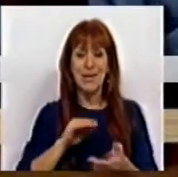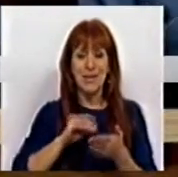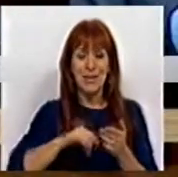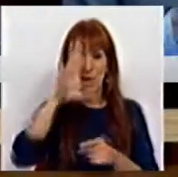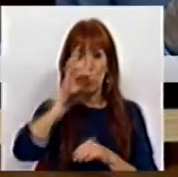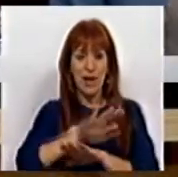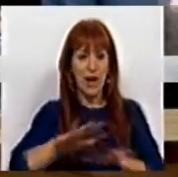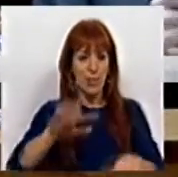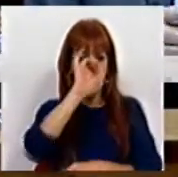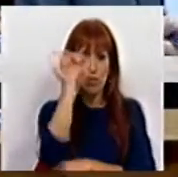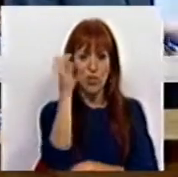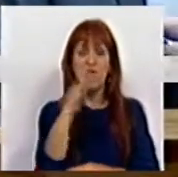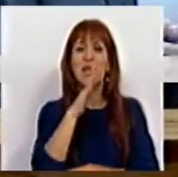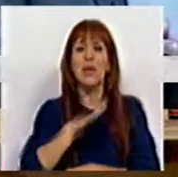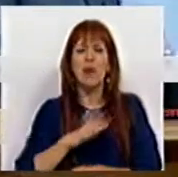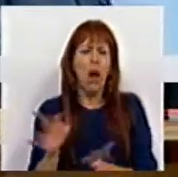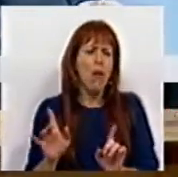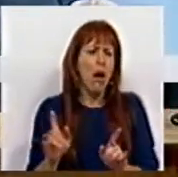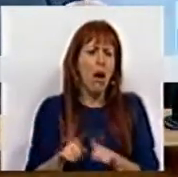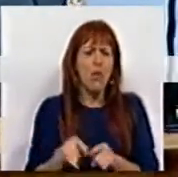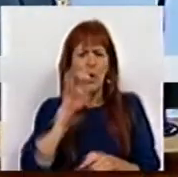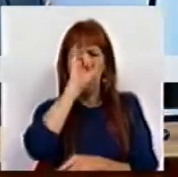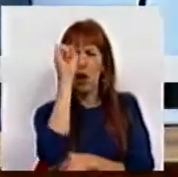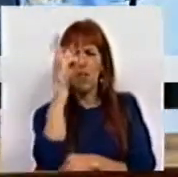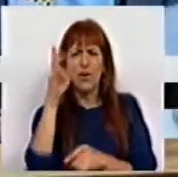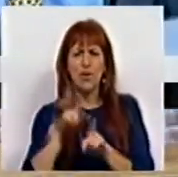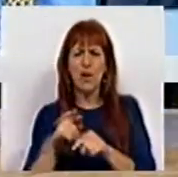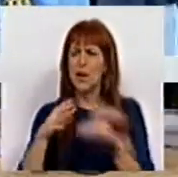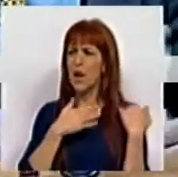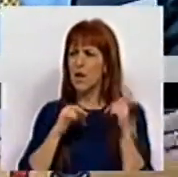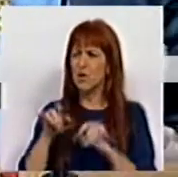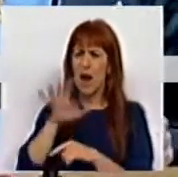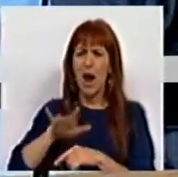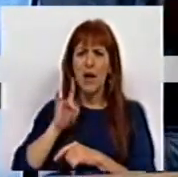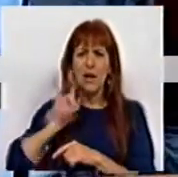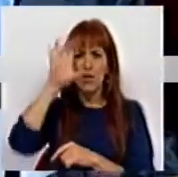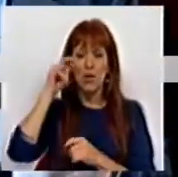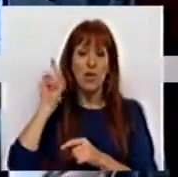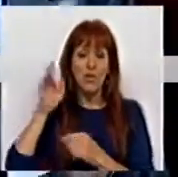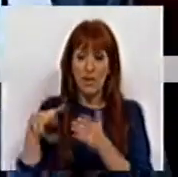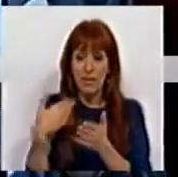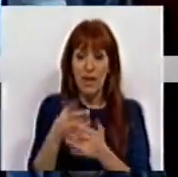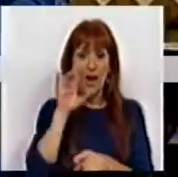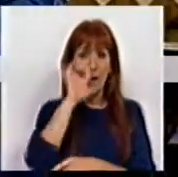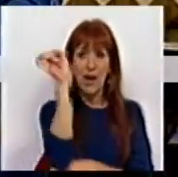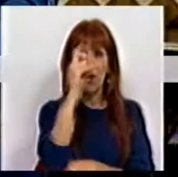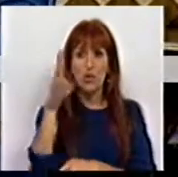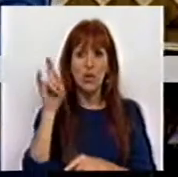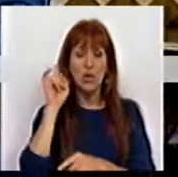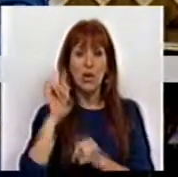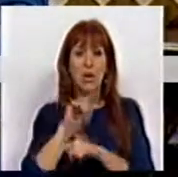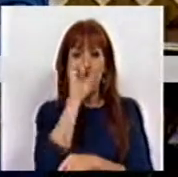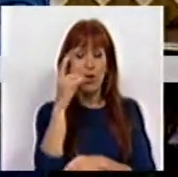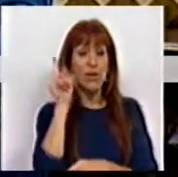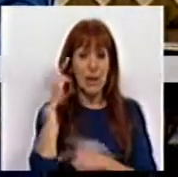Secretário de Estado das Florestas, o que nos disseram foi não, isto ter as florestas na alçada da senhora Ministra é uma valorização das florestas. As florestas saem